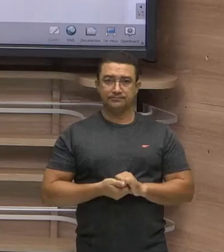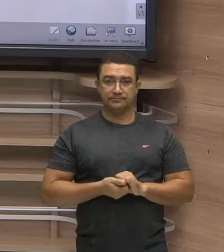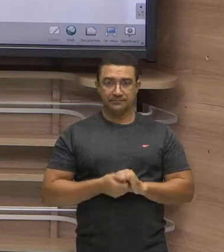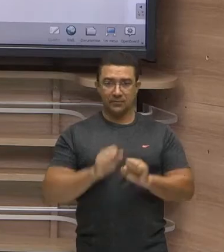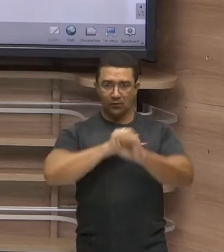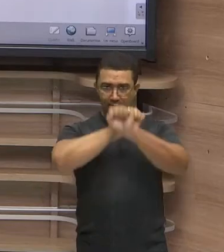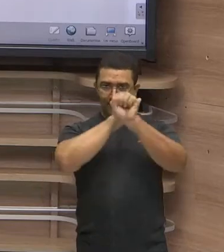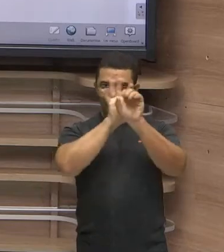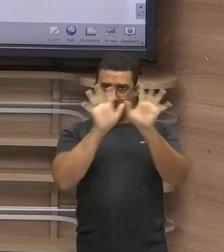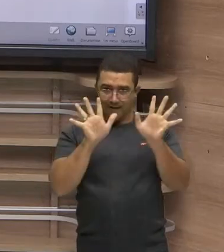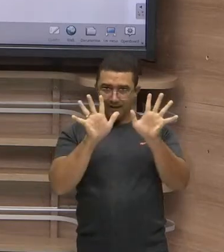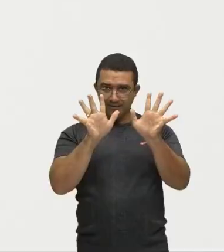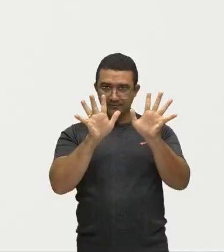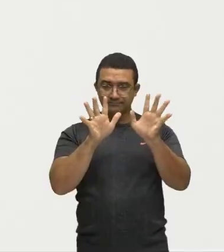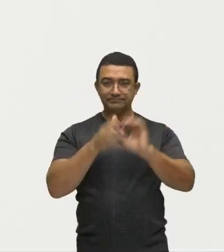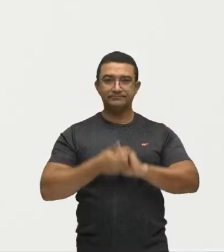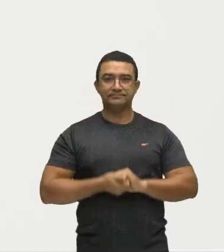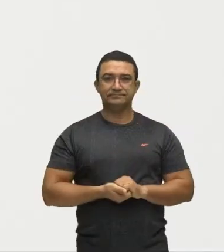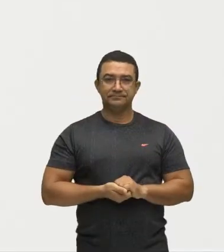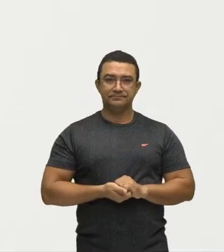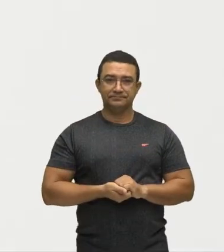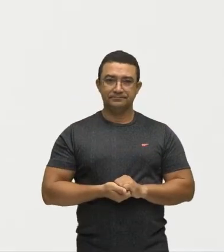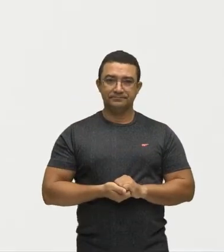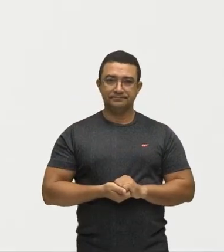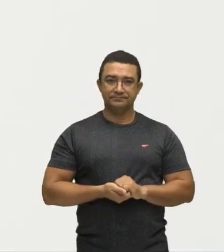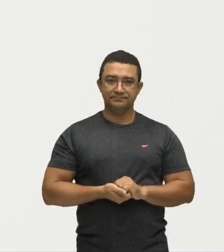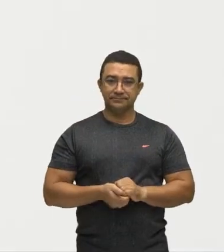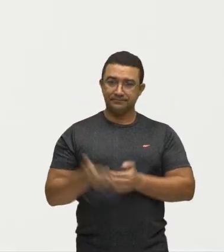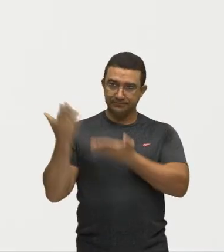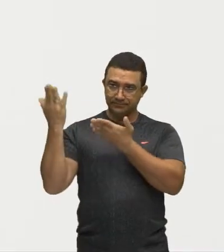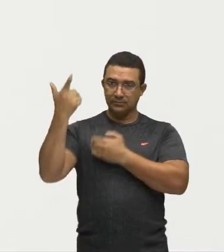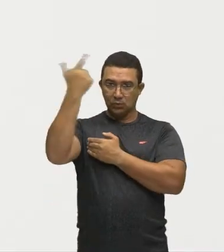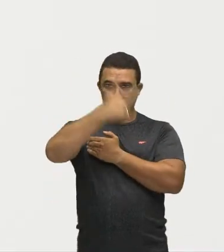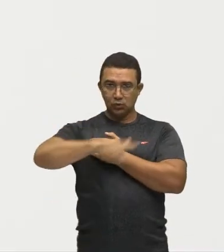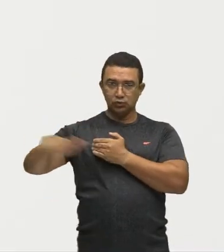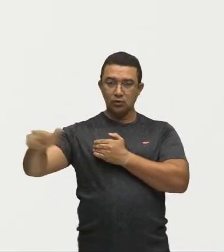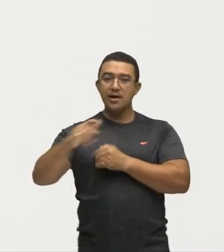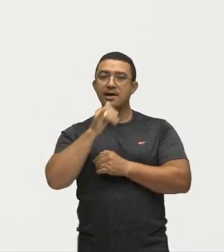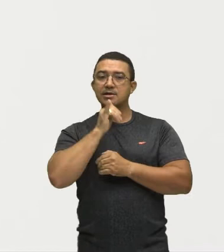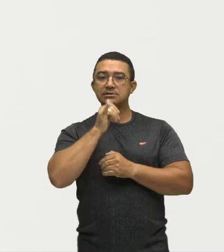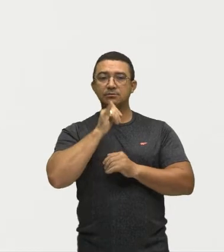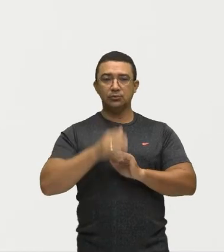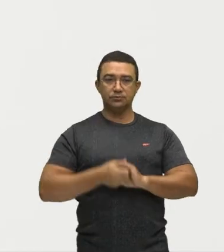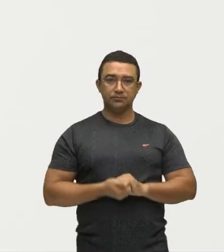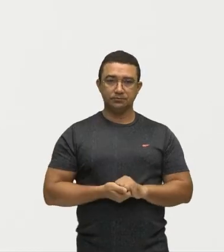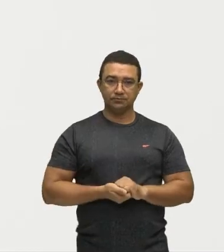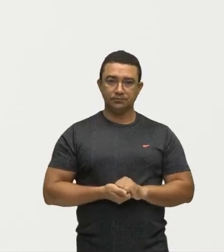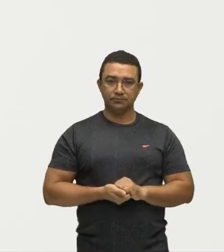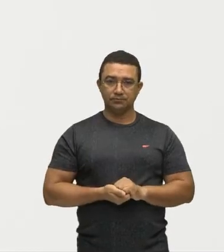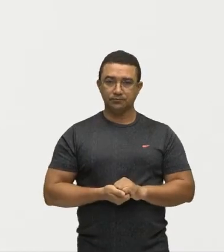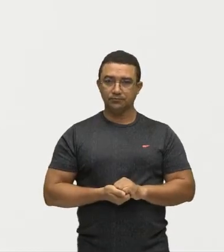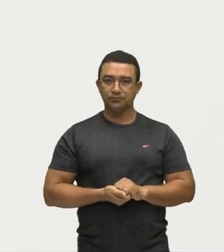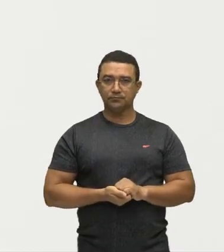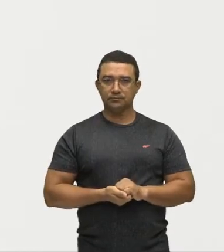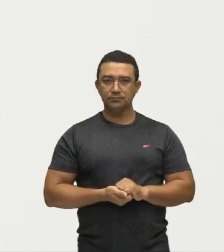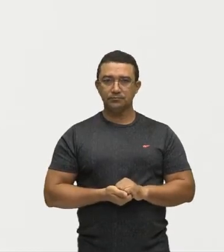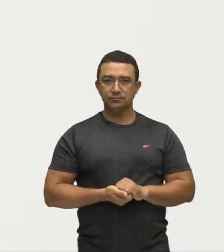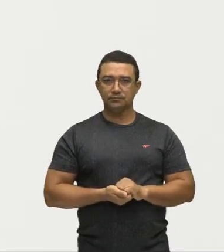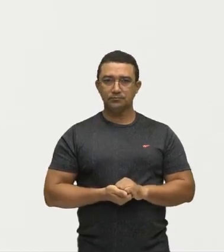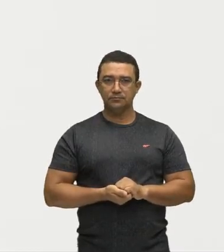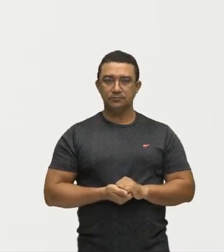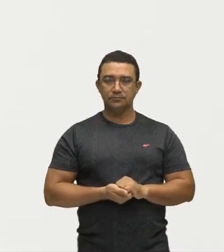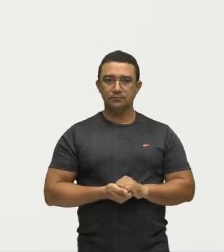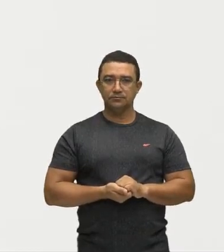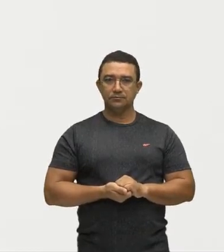claro? Muito bem, vamos lá. Olha só, prosseguindo. Então, temos esse exemplo aqui. Temos esse exemplo que diz o seguinte, olha